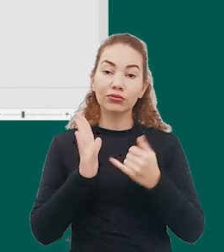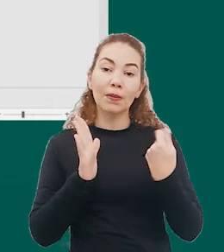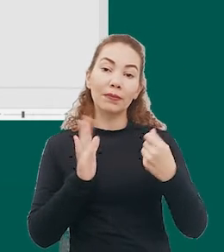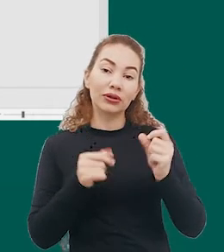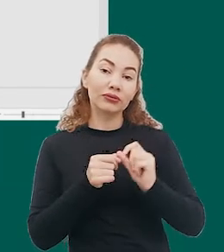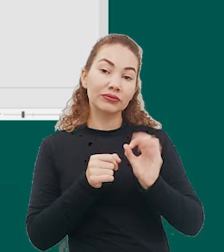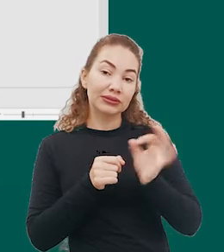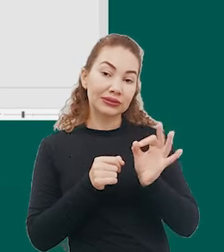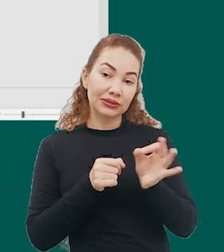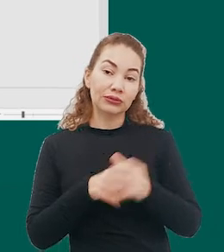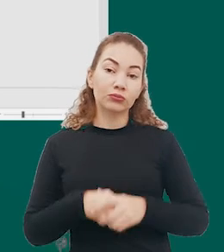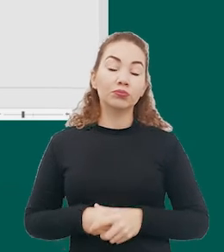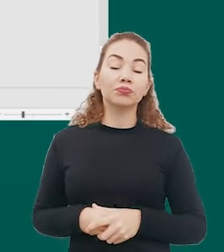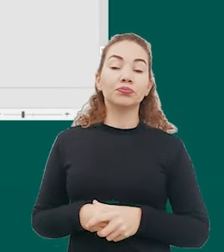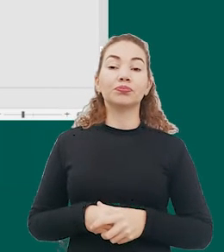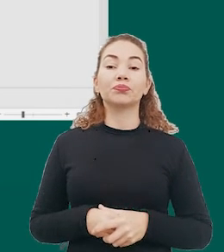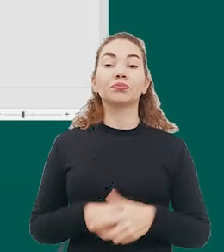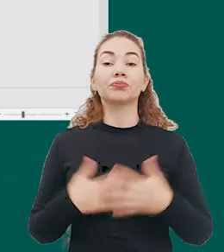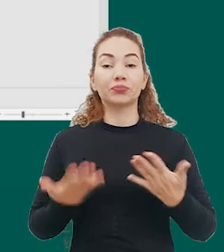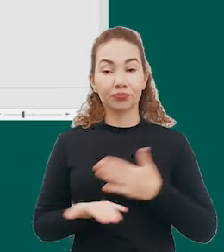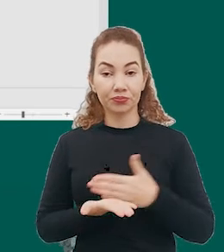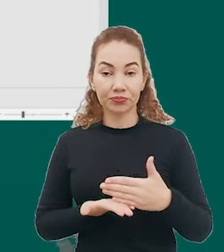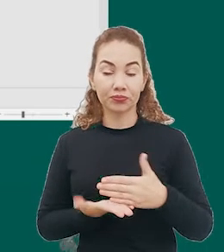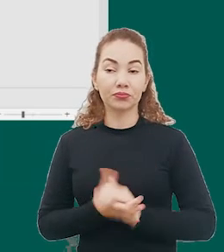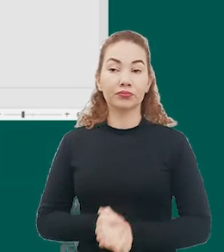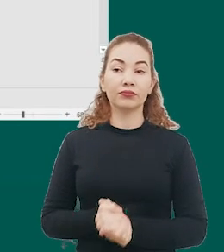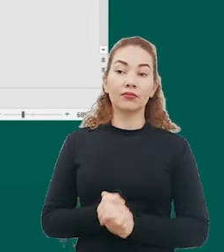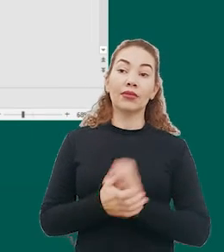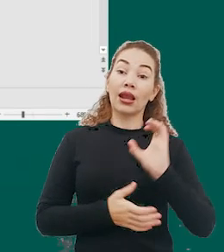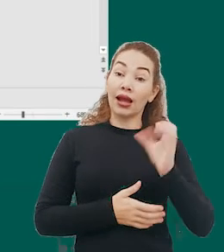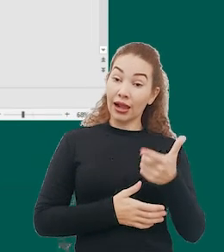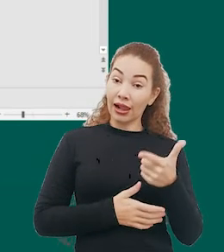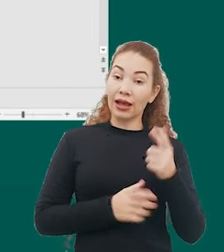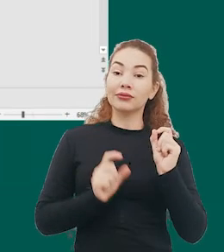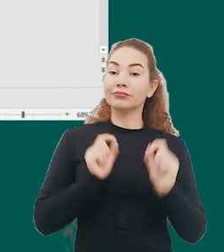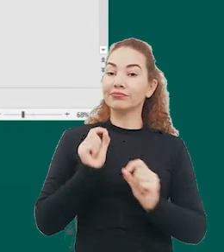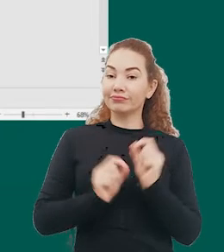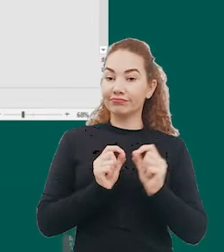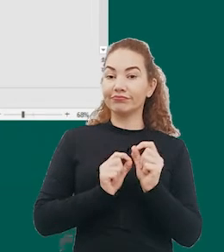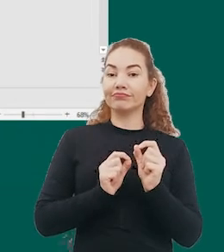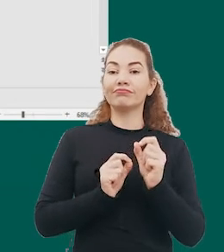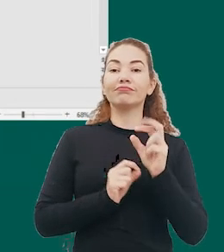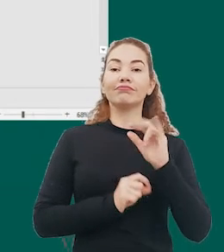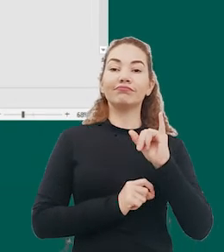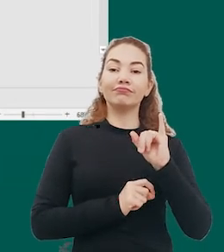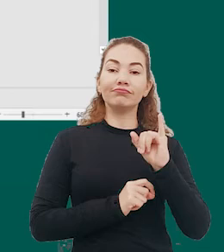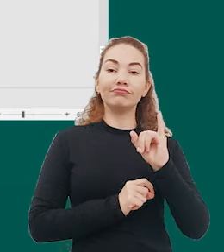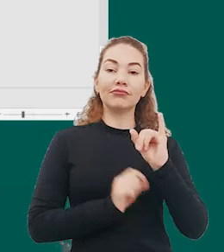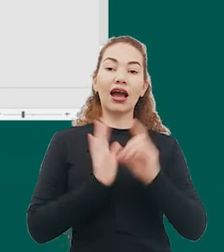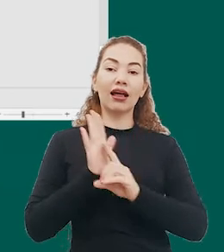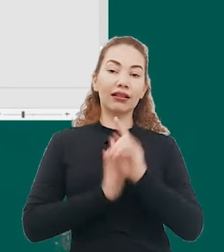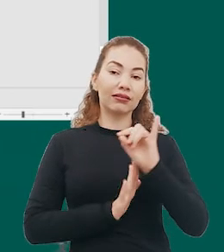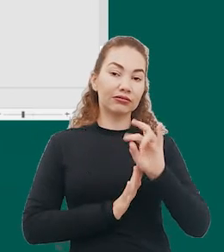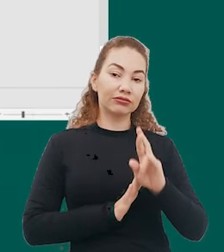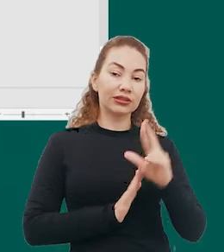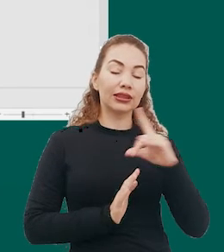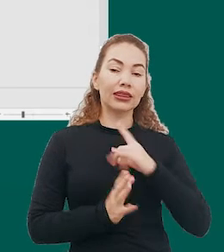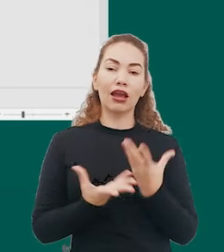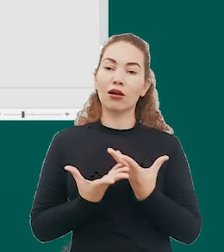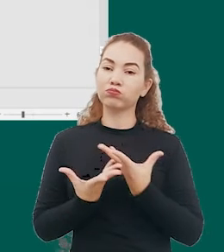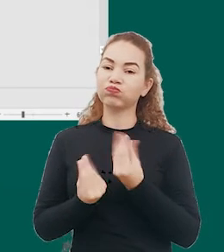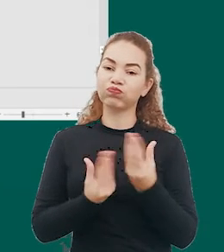deveríamos fazer. Então, vamos lá. É claro, pessoal, que uma declaração de imposto de renda, ela envolve muitas